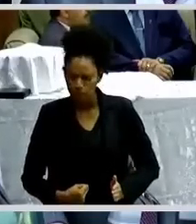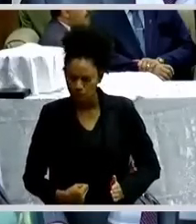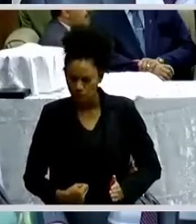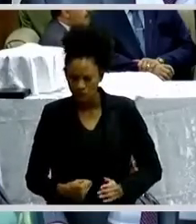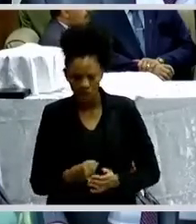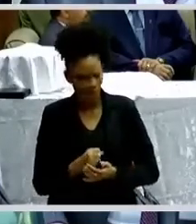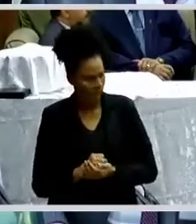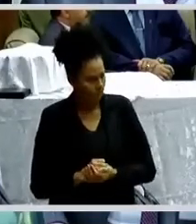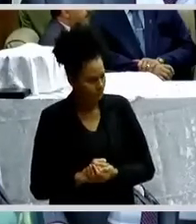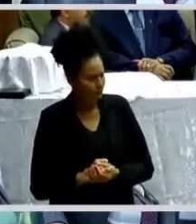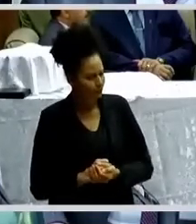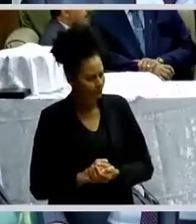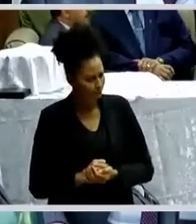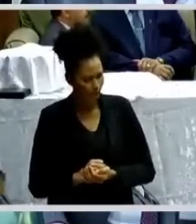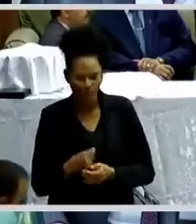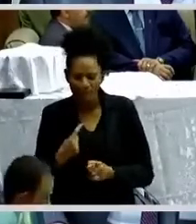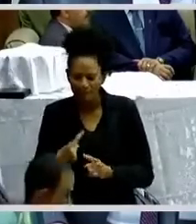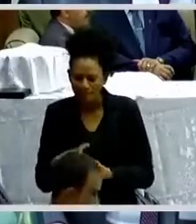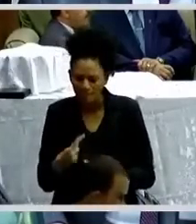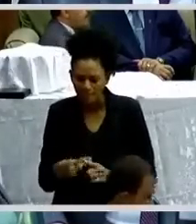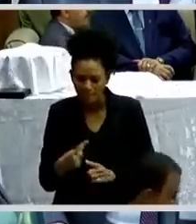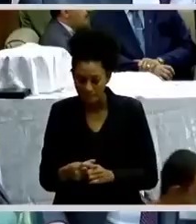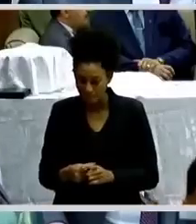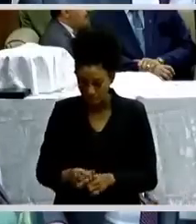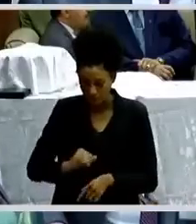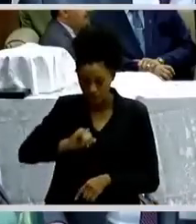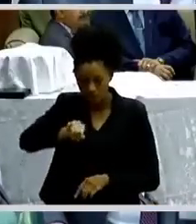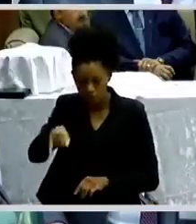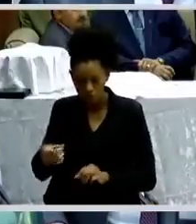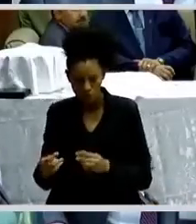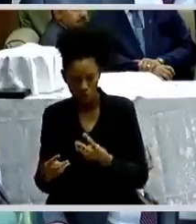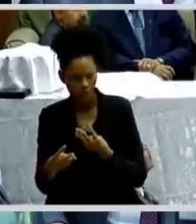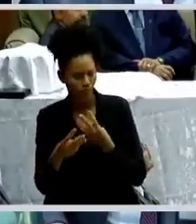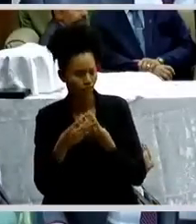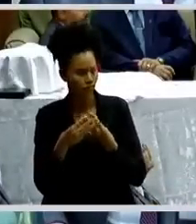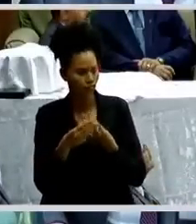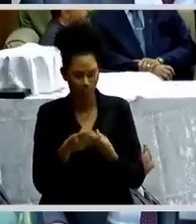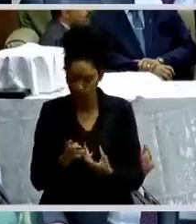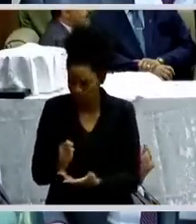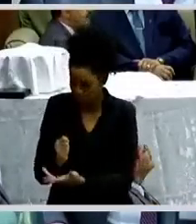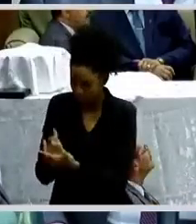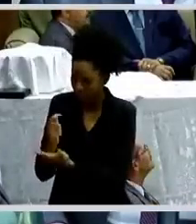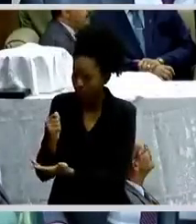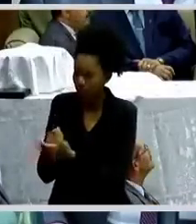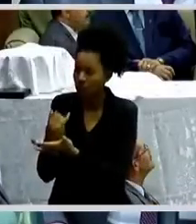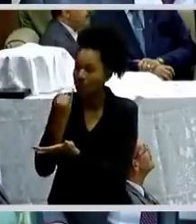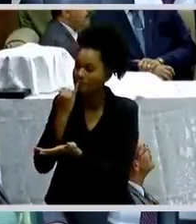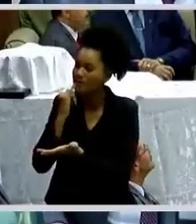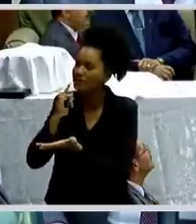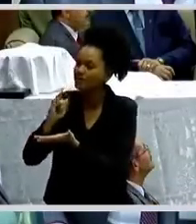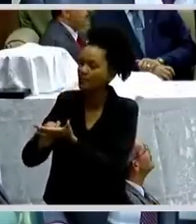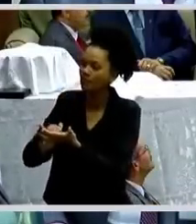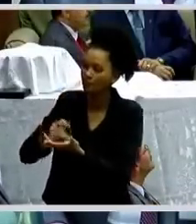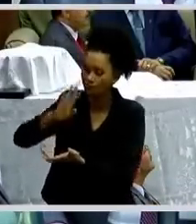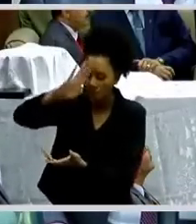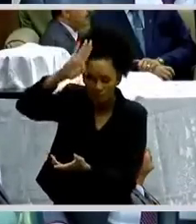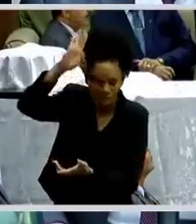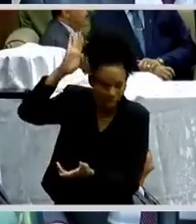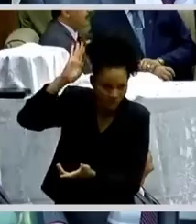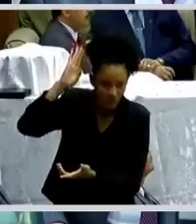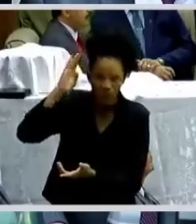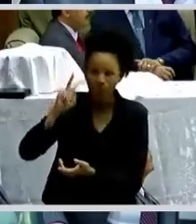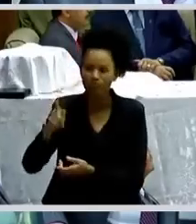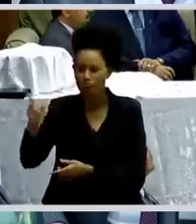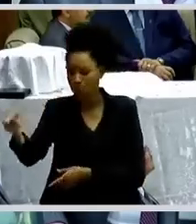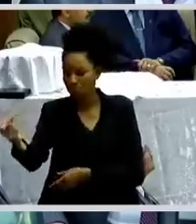politiza-se, porque agora para os judeus adorar, tinham que pagar impostos a Roma, e Roma era quem dava